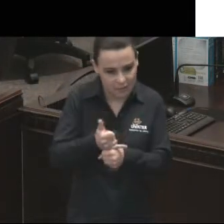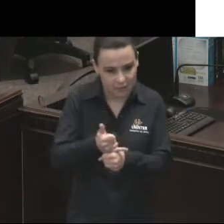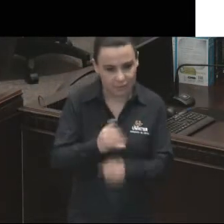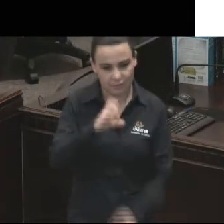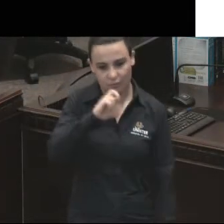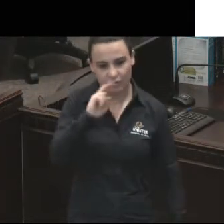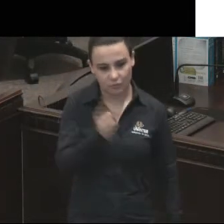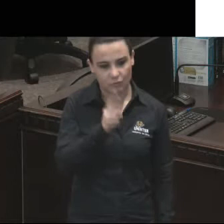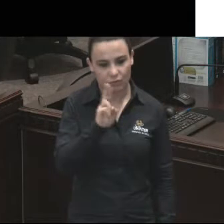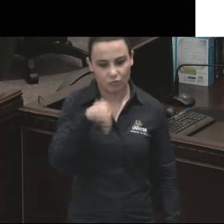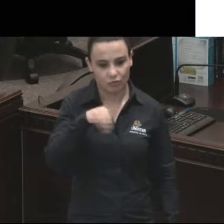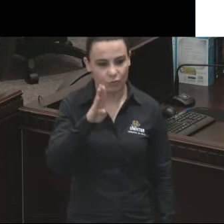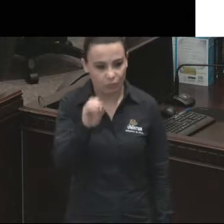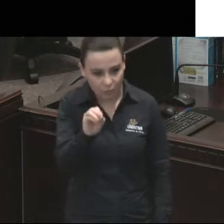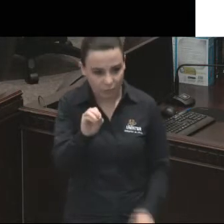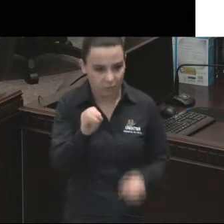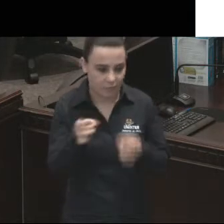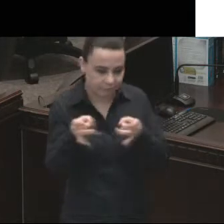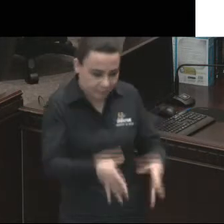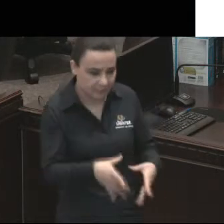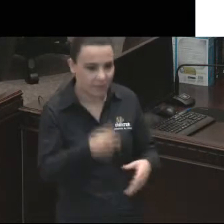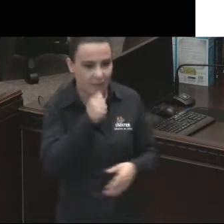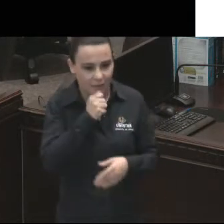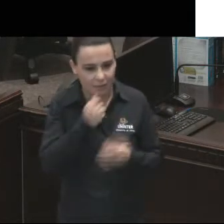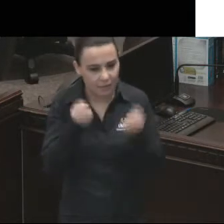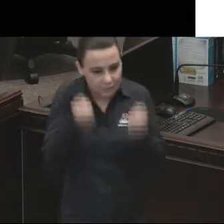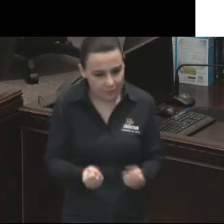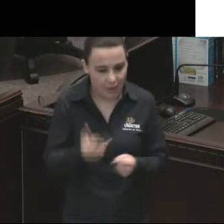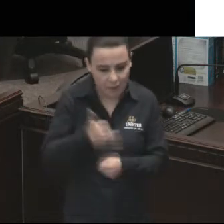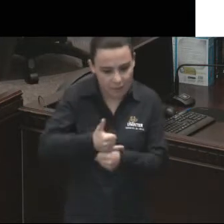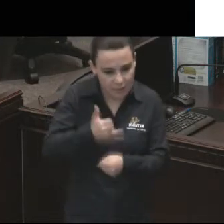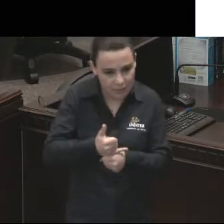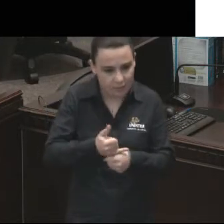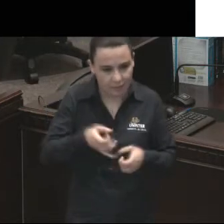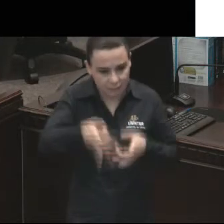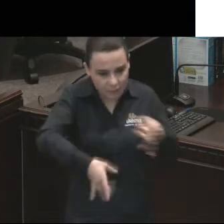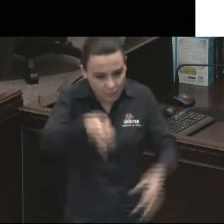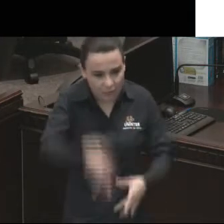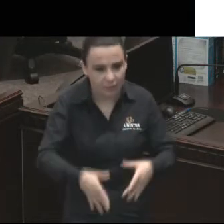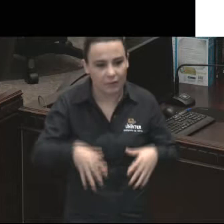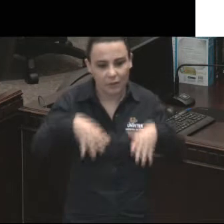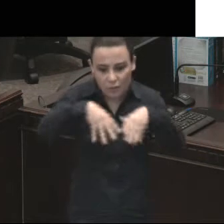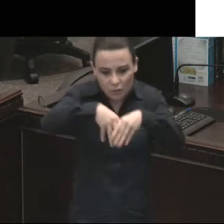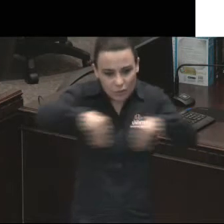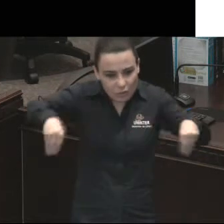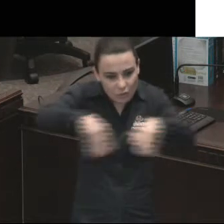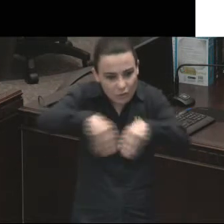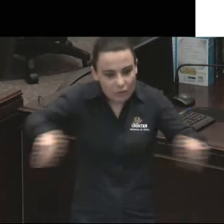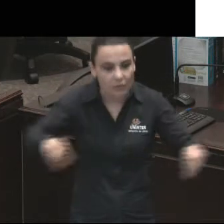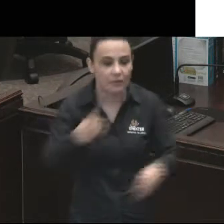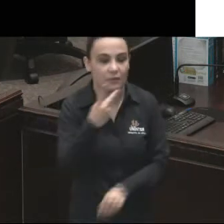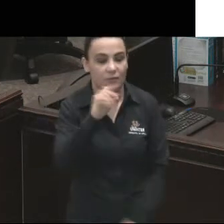terem uma ideia, nos valores de referência, por exemplo, o chumbo era 72 miligramas por quilo no solo, foi encontrado 28